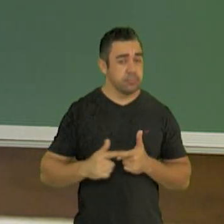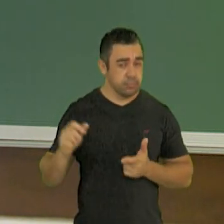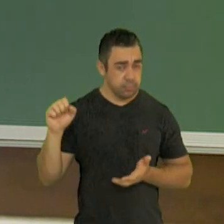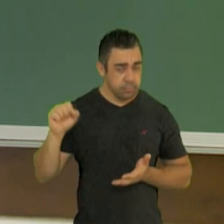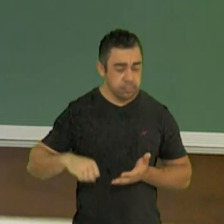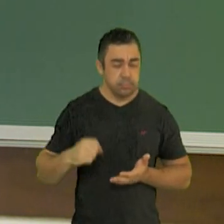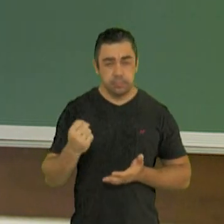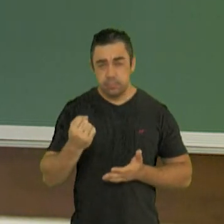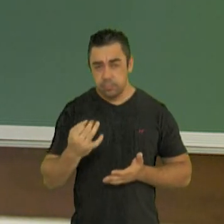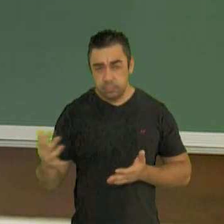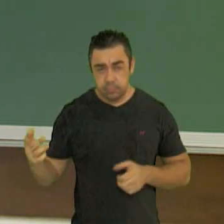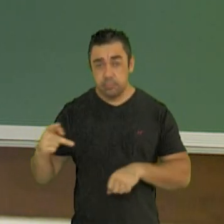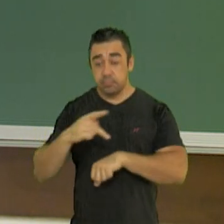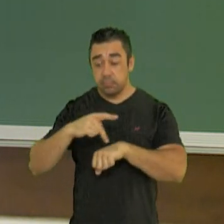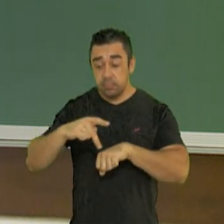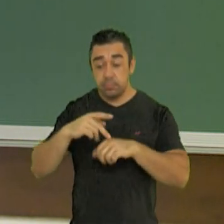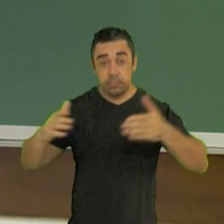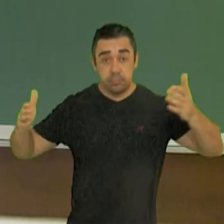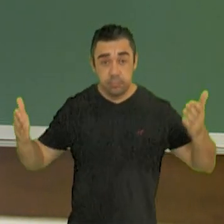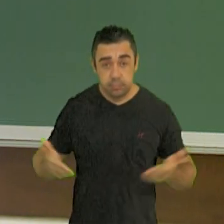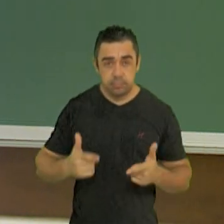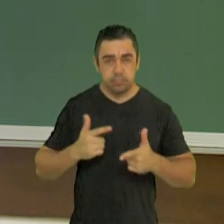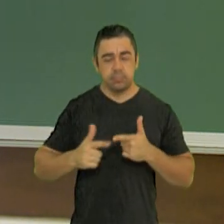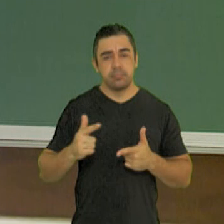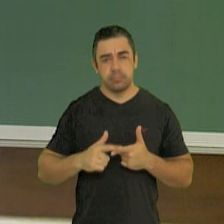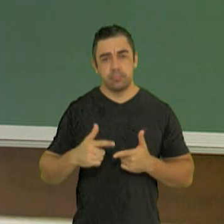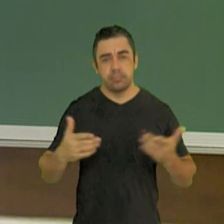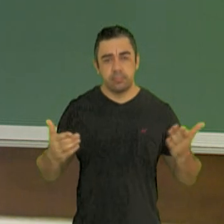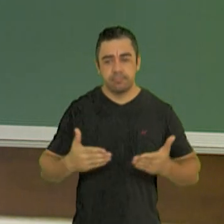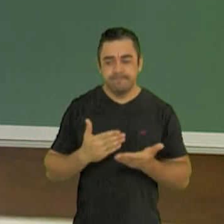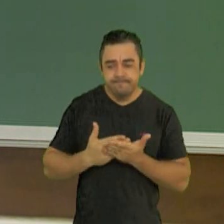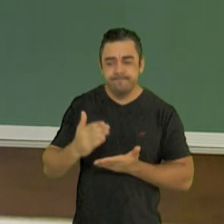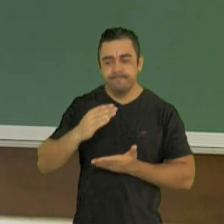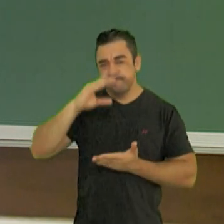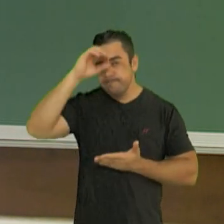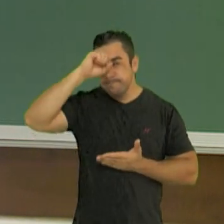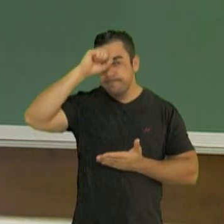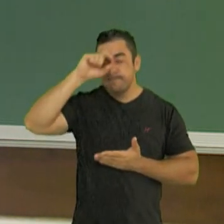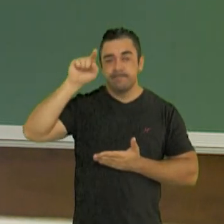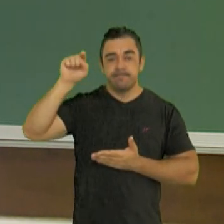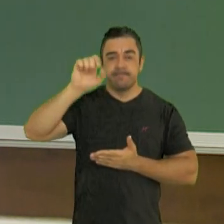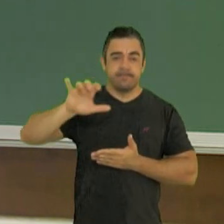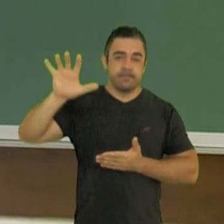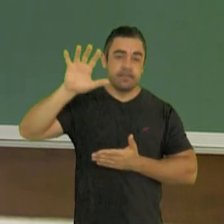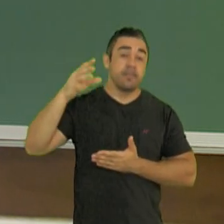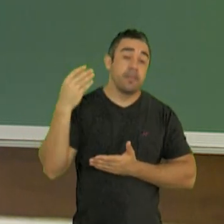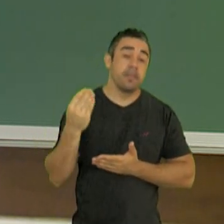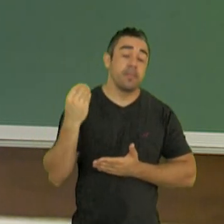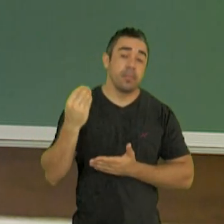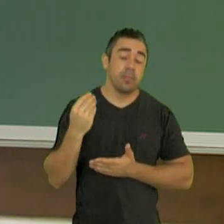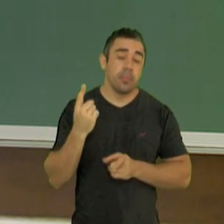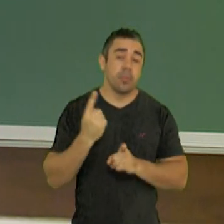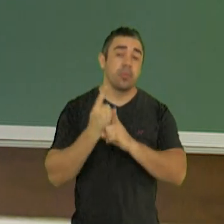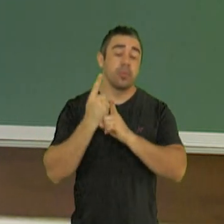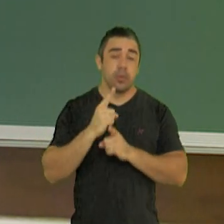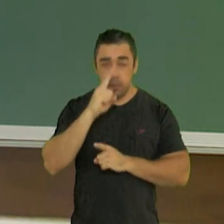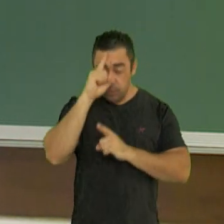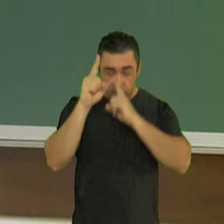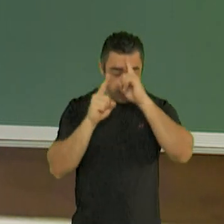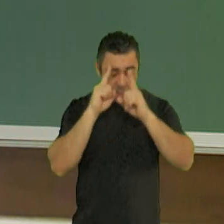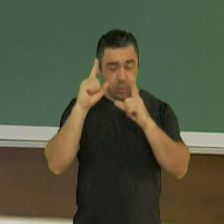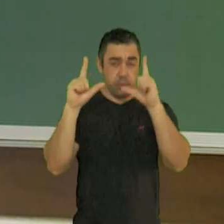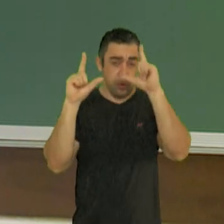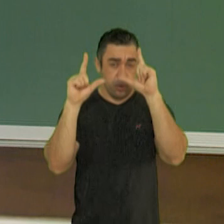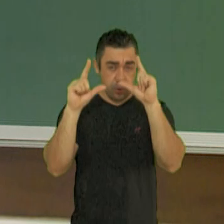que algumas nações vêm passando hoje, atualmente, e vêm aprendendo com os europeus em como encontrar soluções,